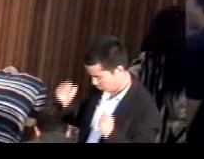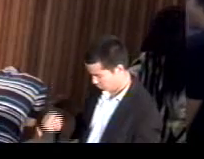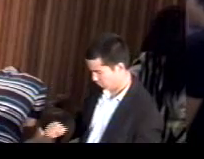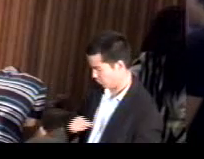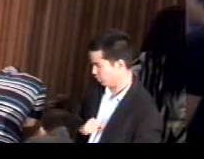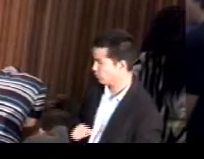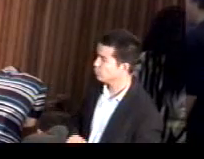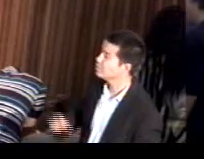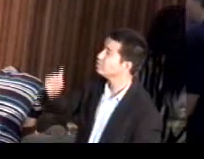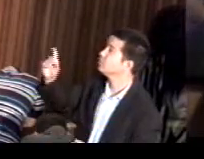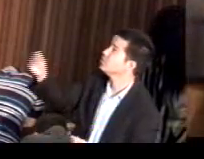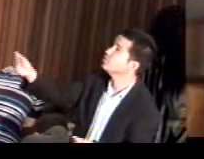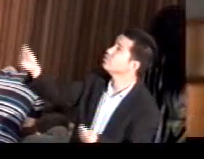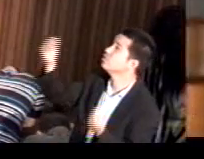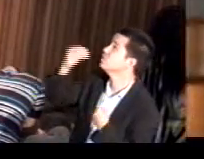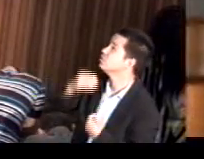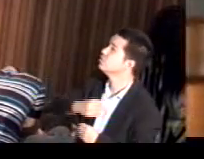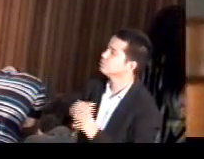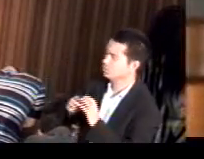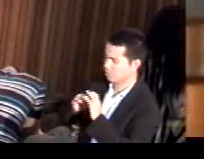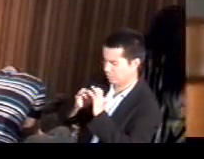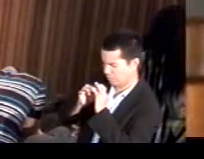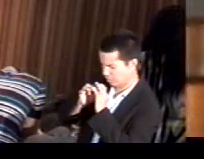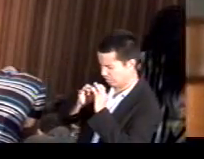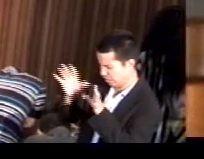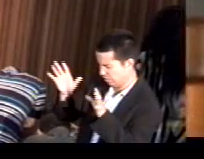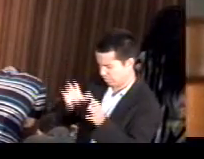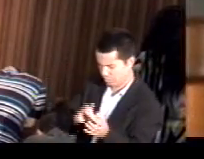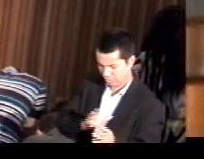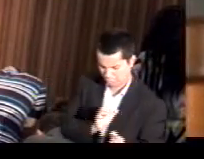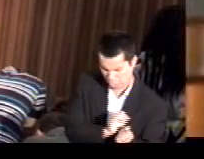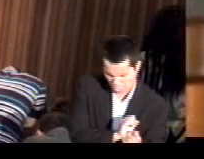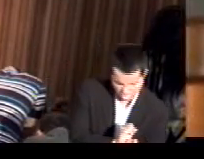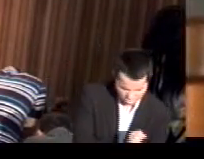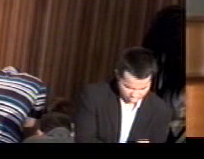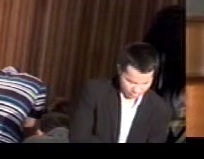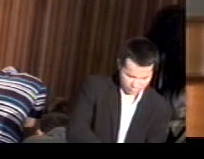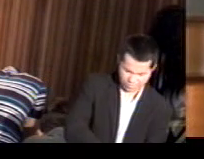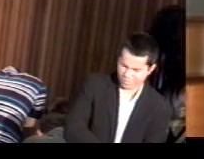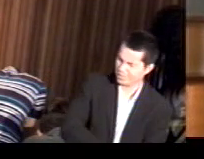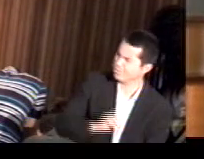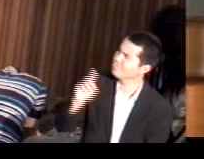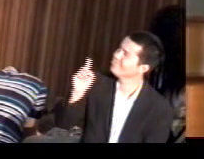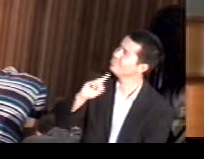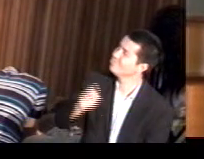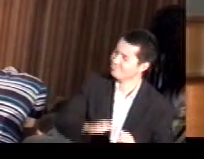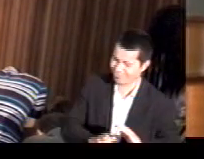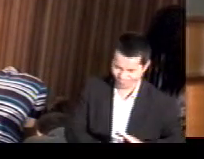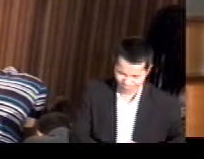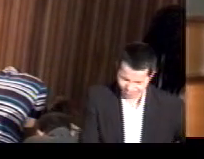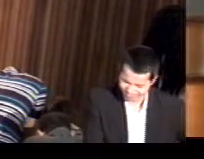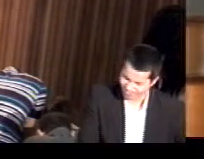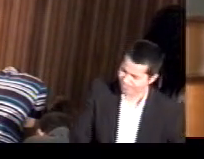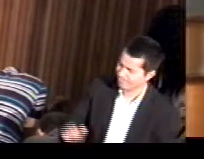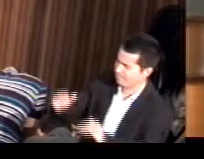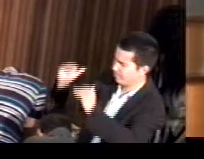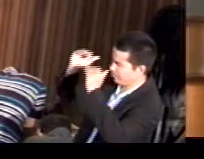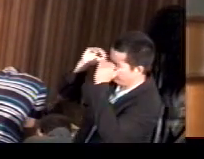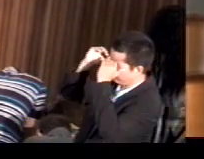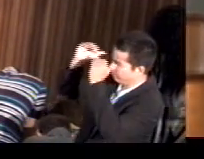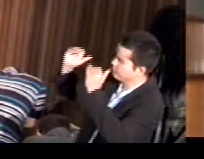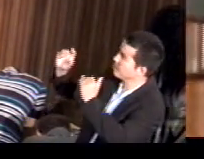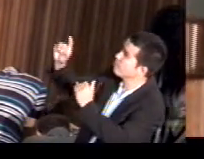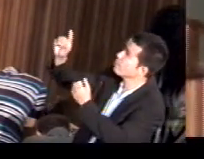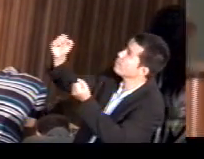libertado desse vício. Me dá a tua graça, me dá a tua graça.